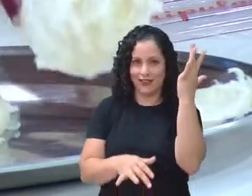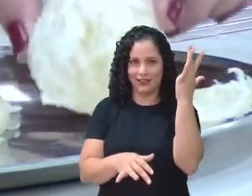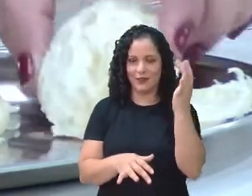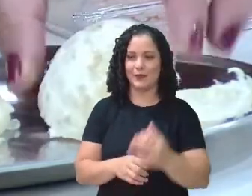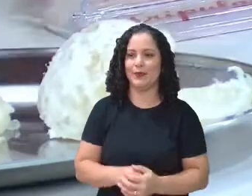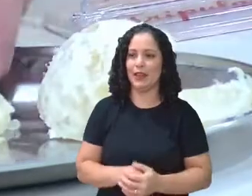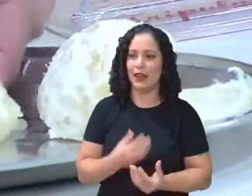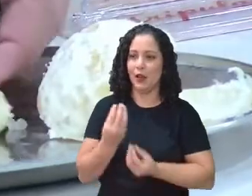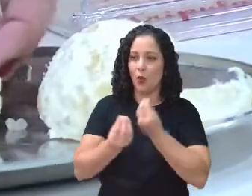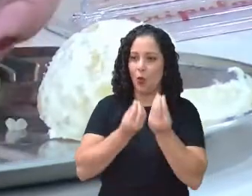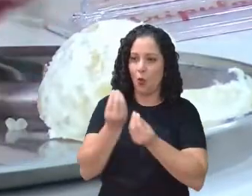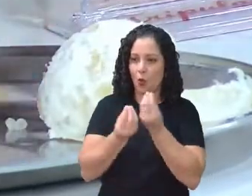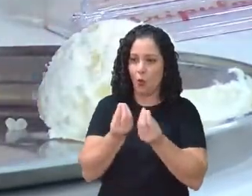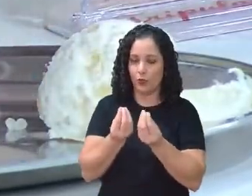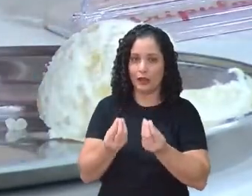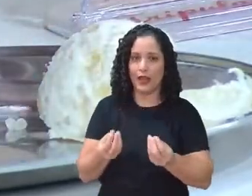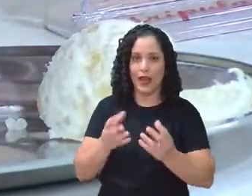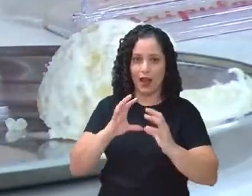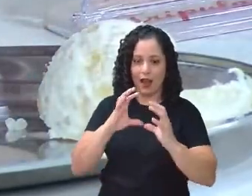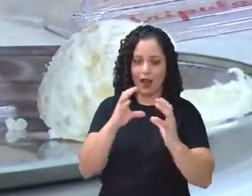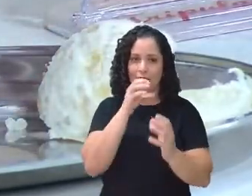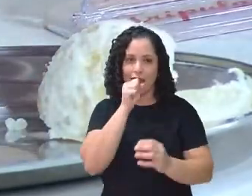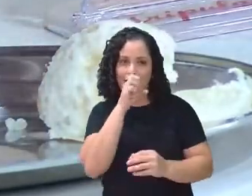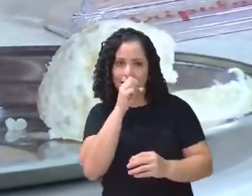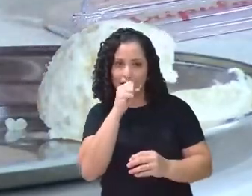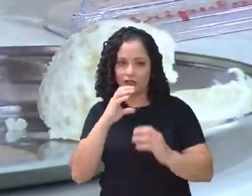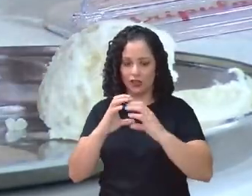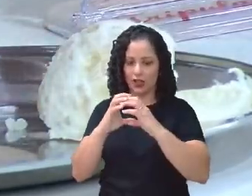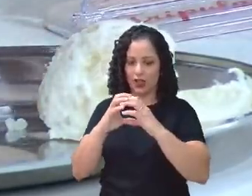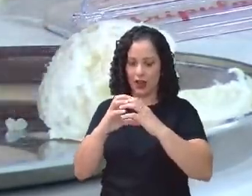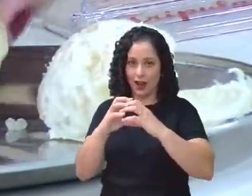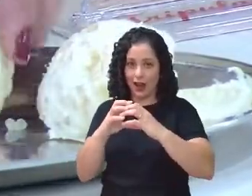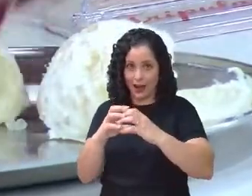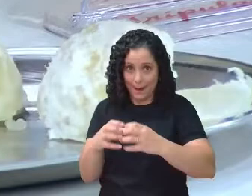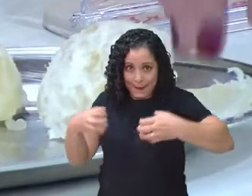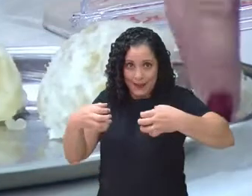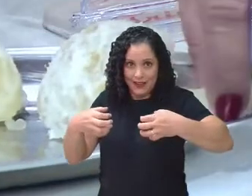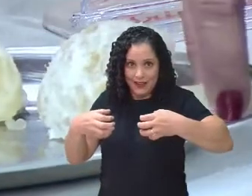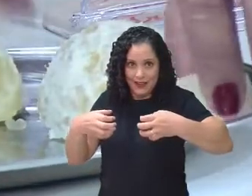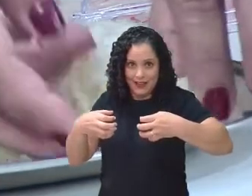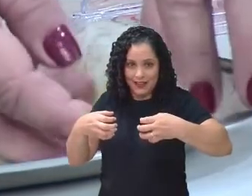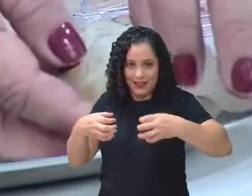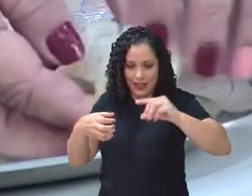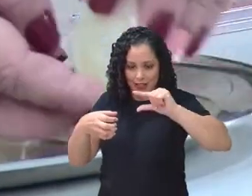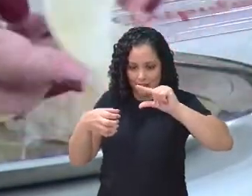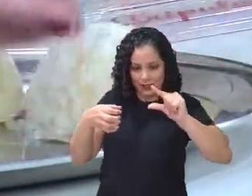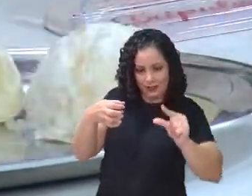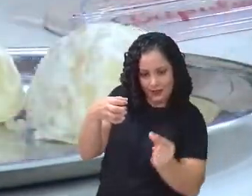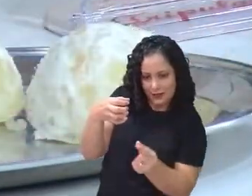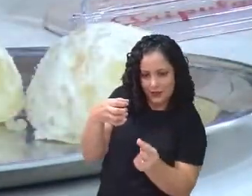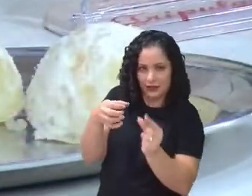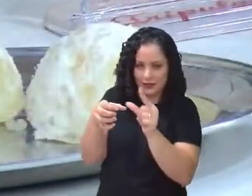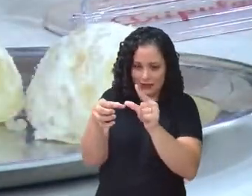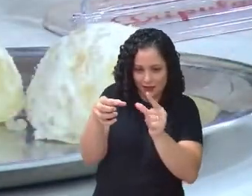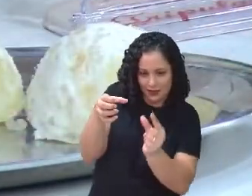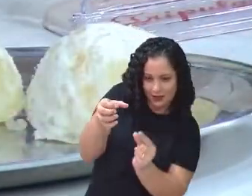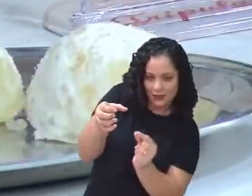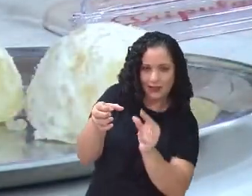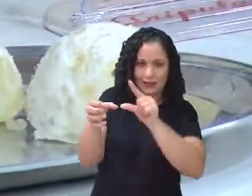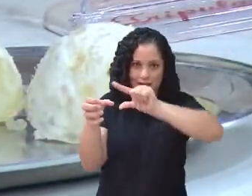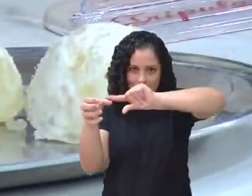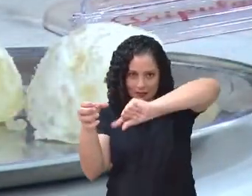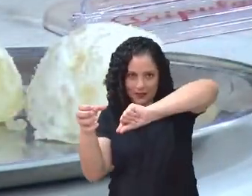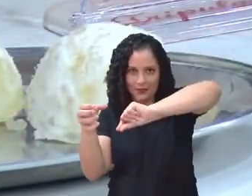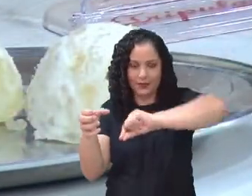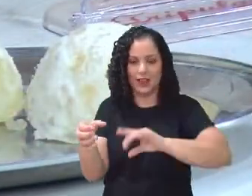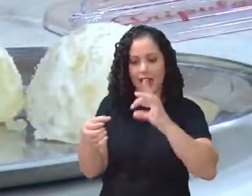parte não dá para ver, eu tentei abrir aqui, ó, para vocês verem cada um dos fusos. Então, eu tenho um fuso aqui, ó, através de um gomo da